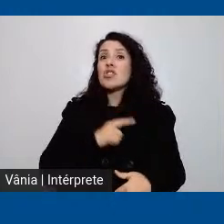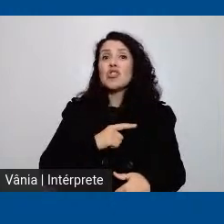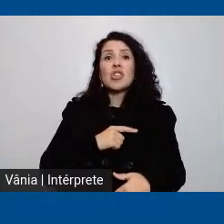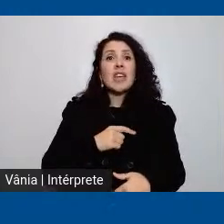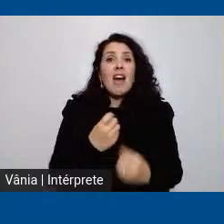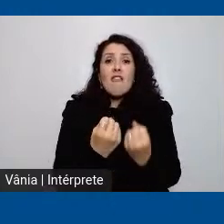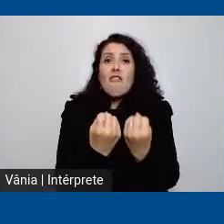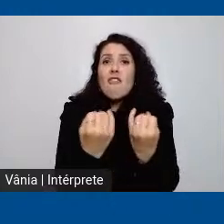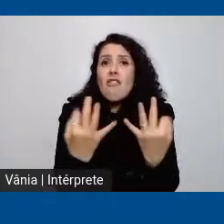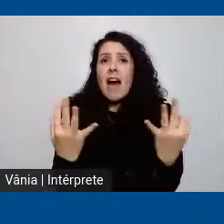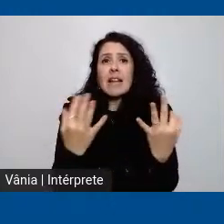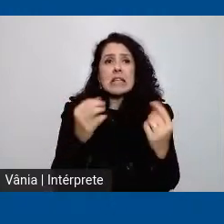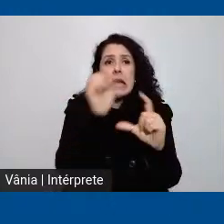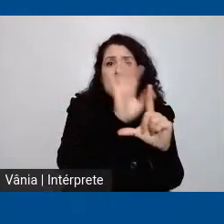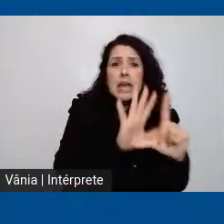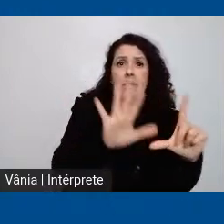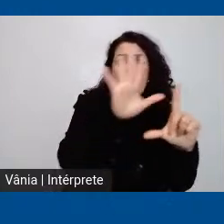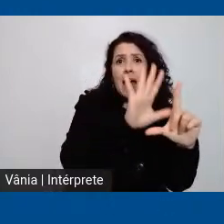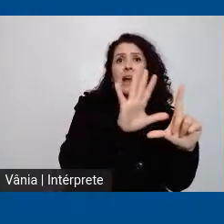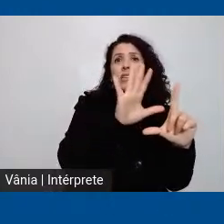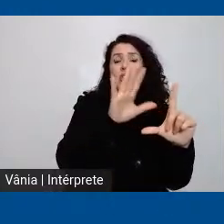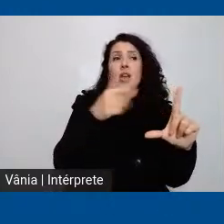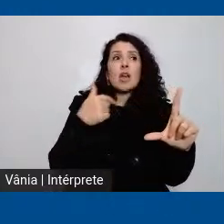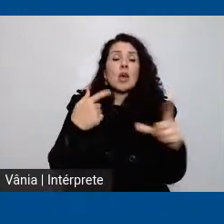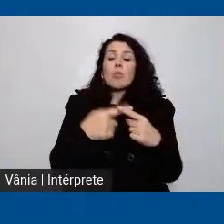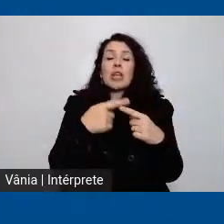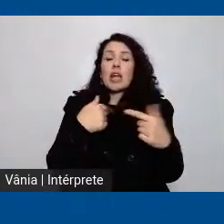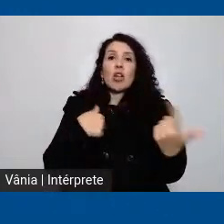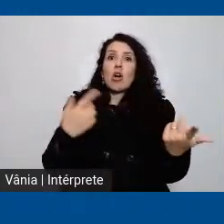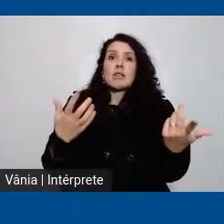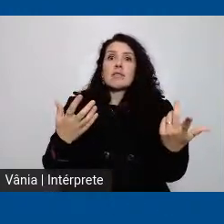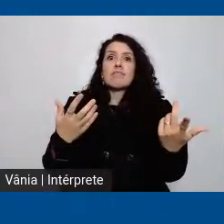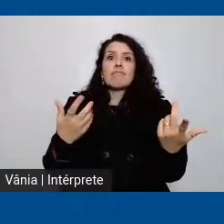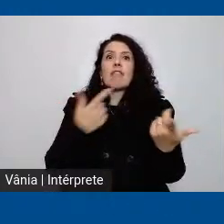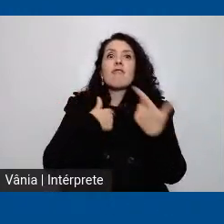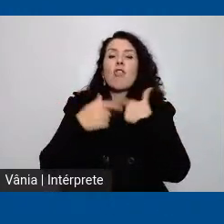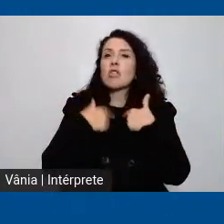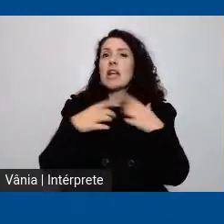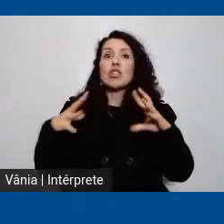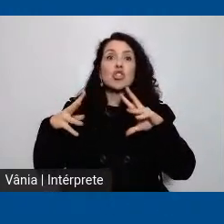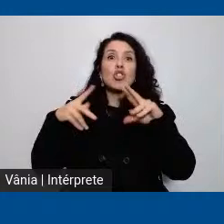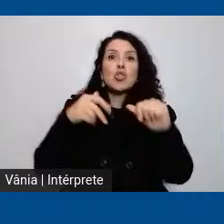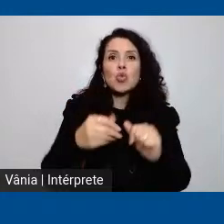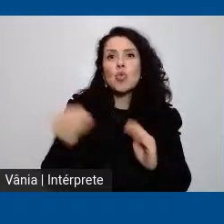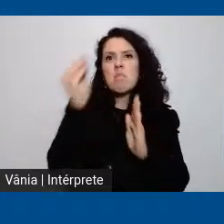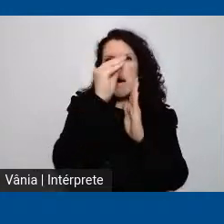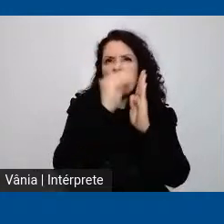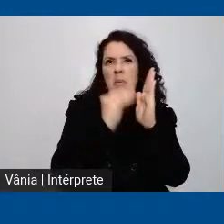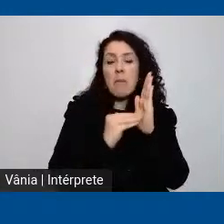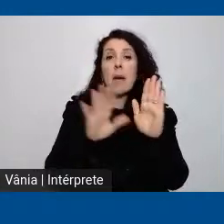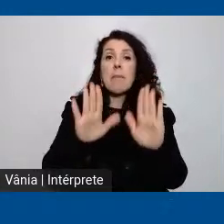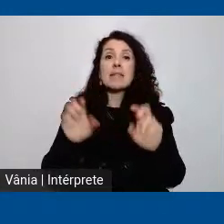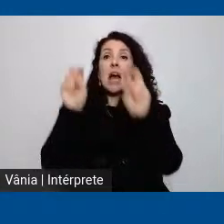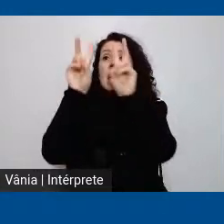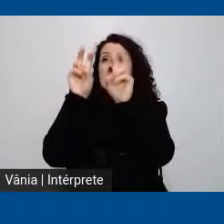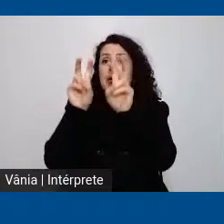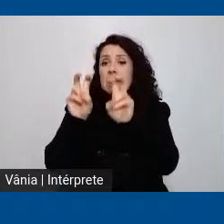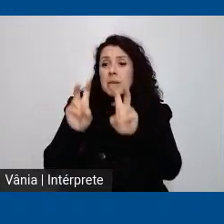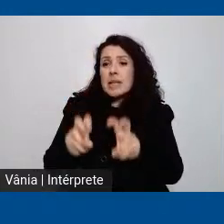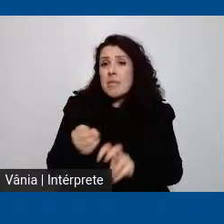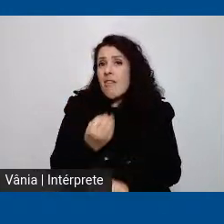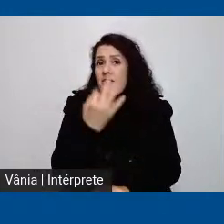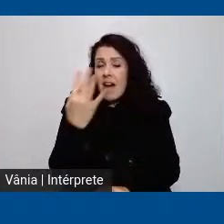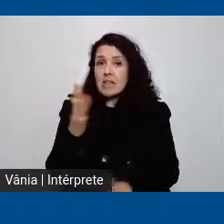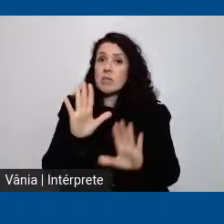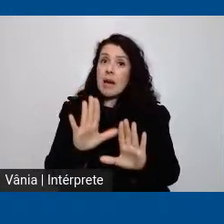de imagens, né? Muito empolgadas, né? E com uma variedade de assuntos enormes. E foi graças a Laura Clems que nos